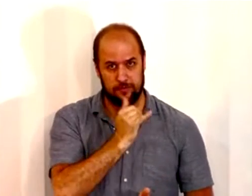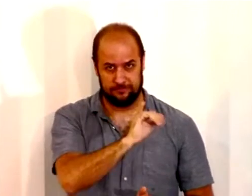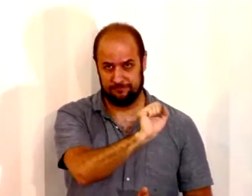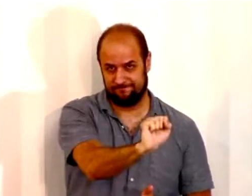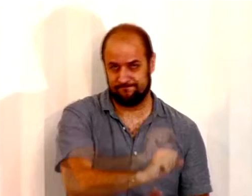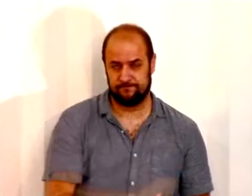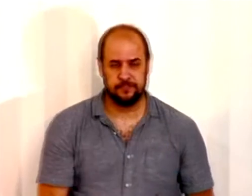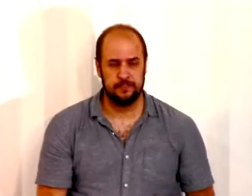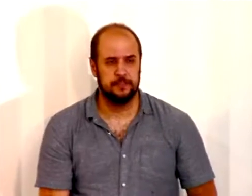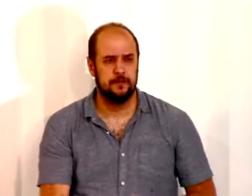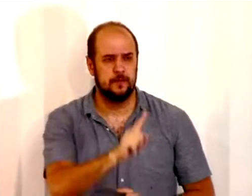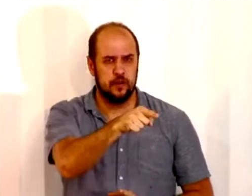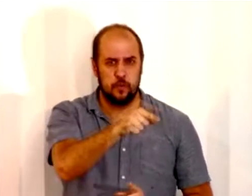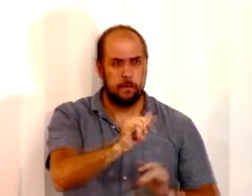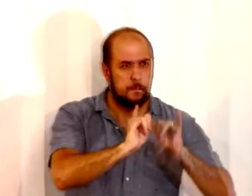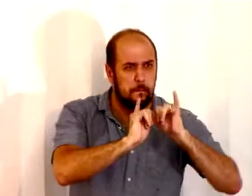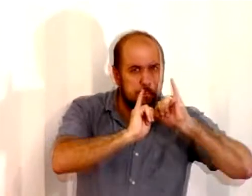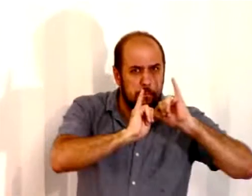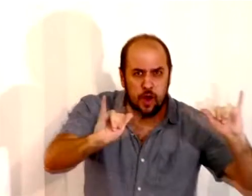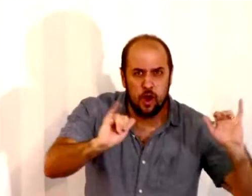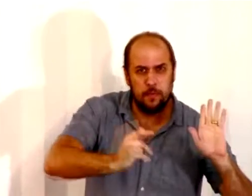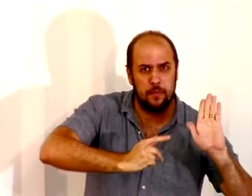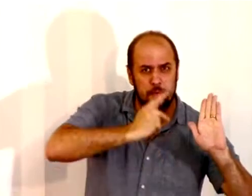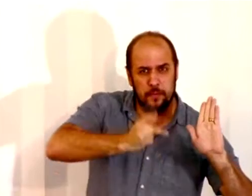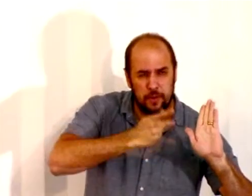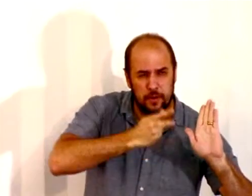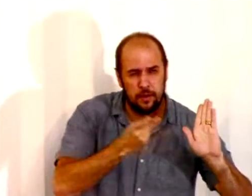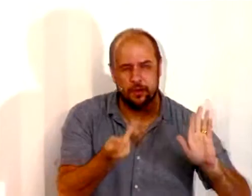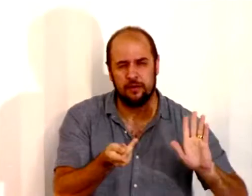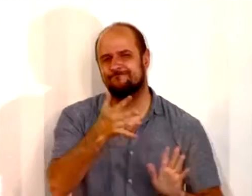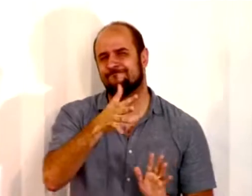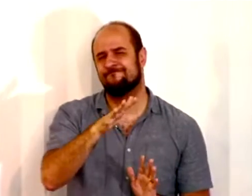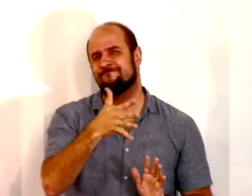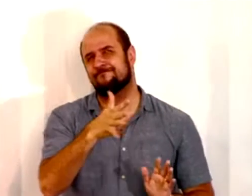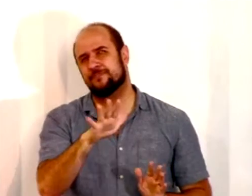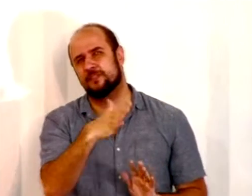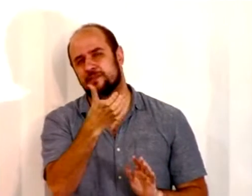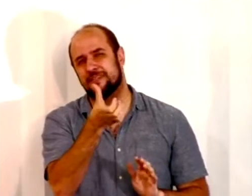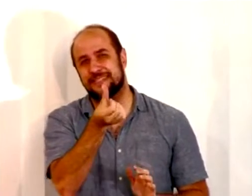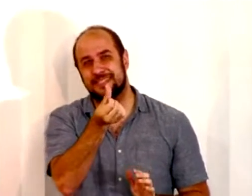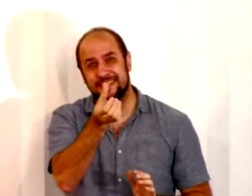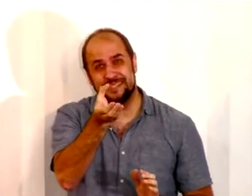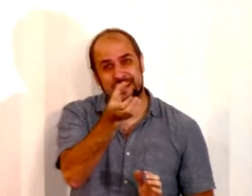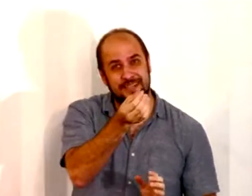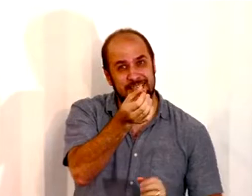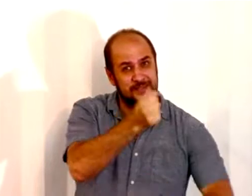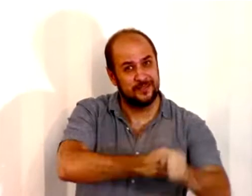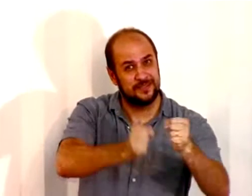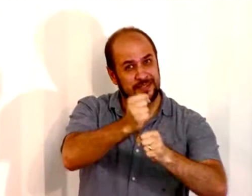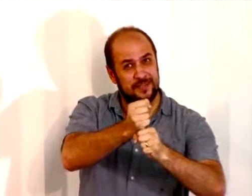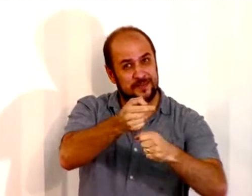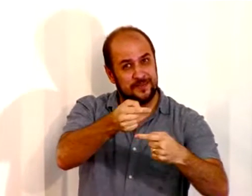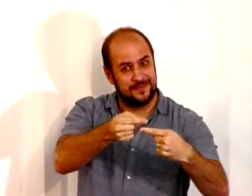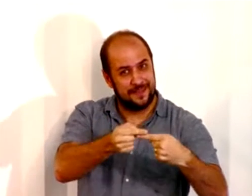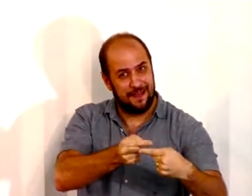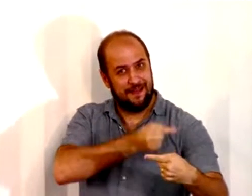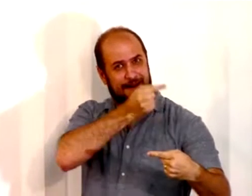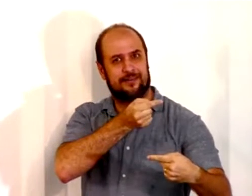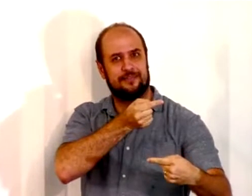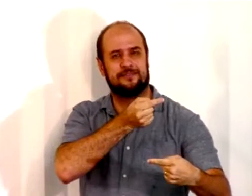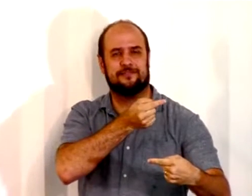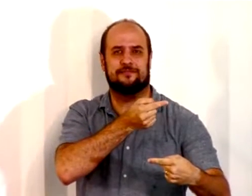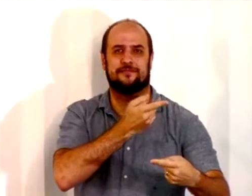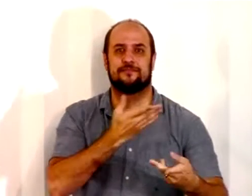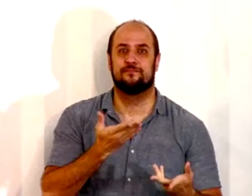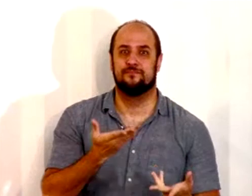está profetizando, e os irmãos sabem disso, aproximadamente aí, em média, 600 anos antes do cumprimento dessa profecia.